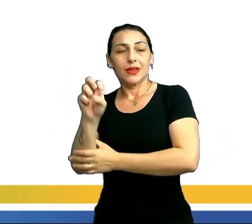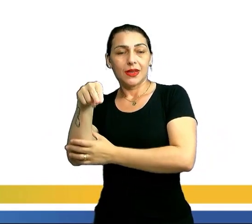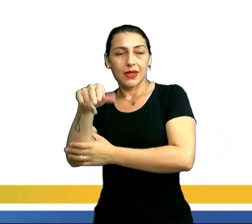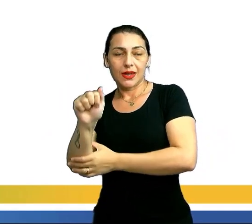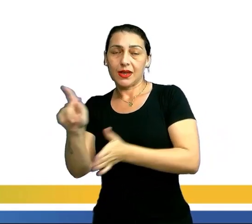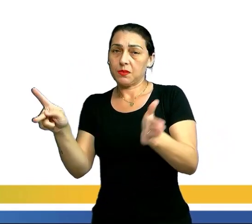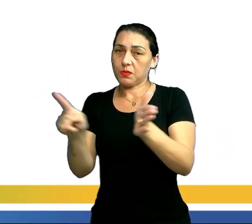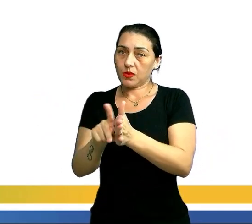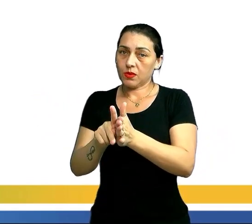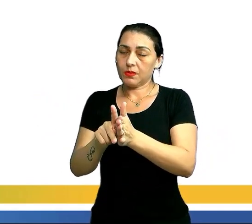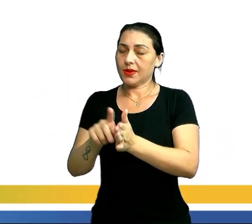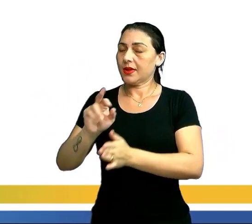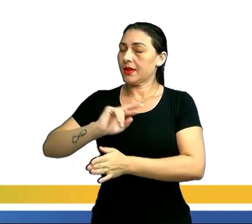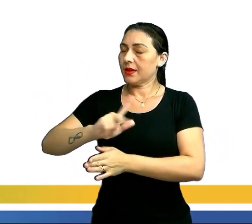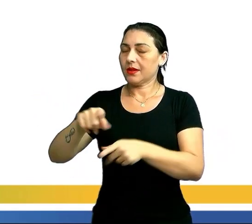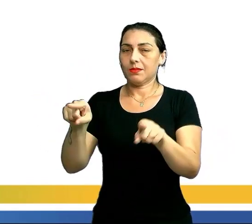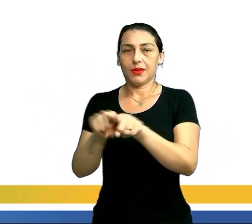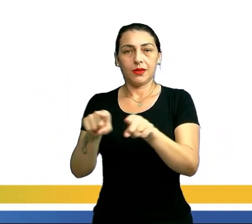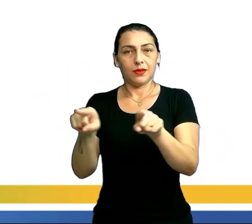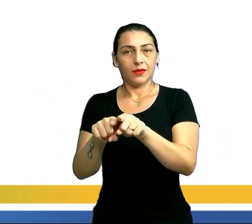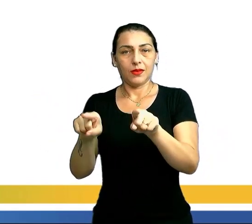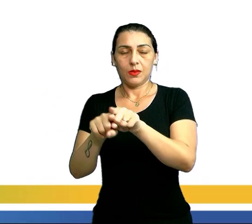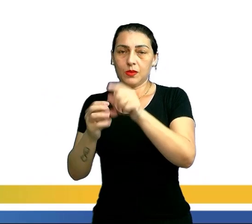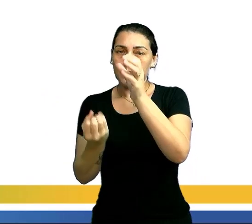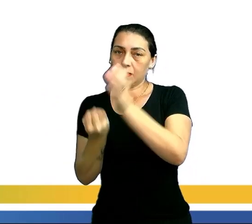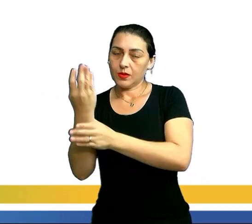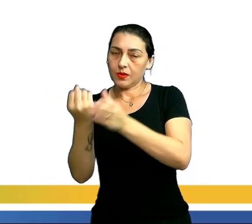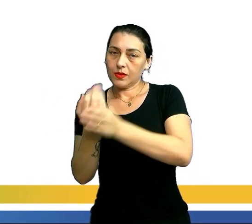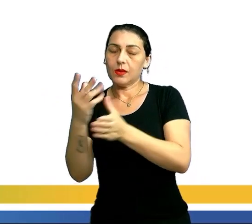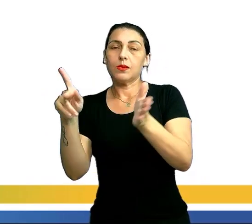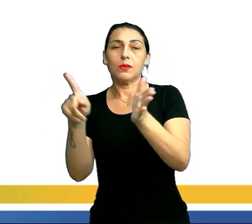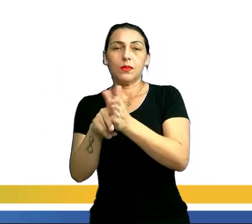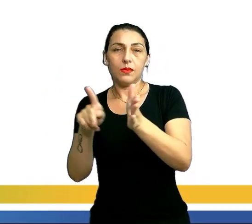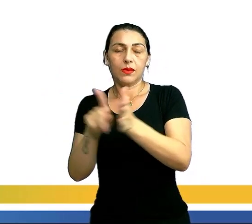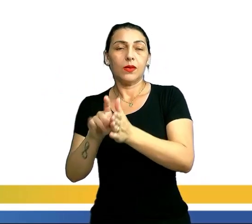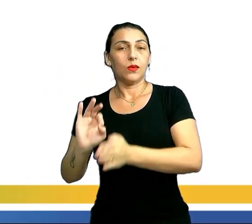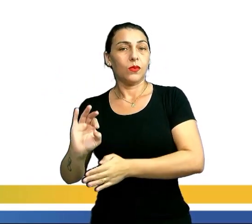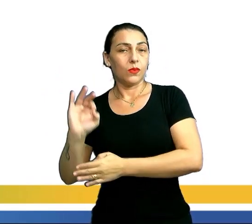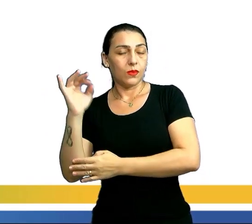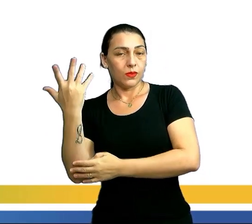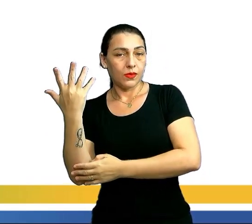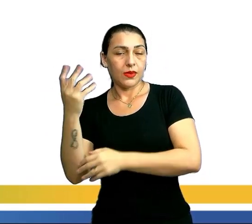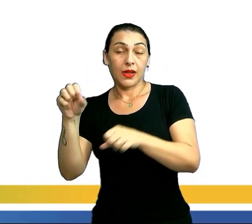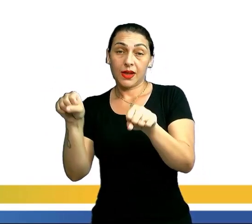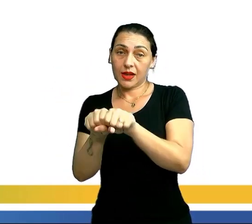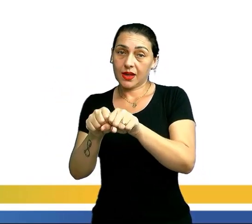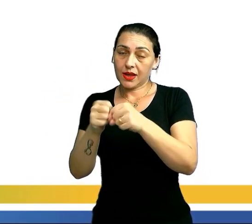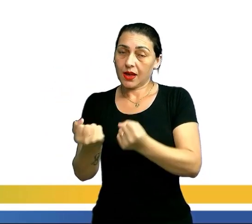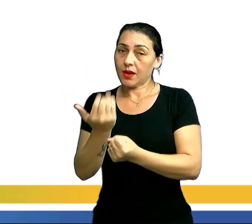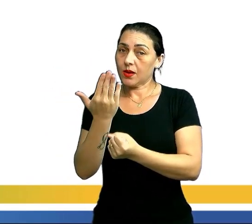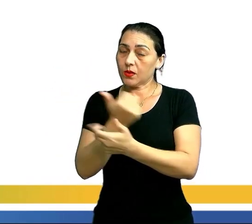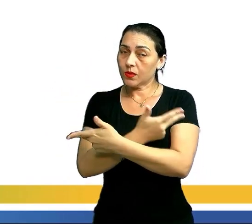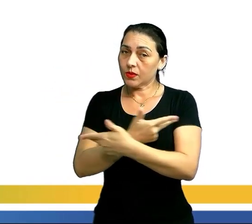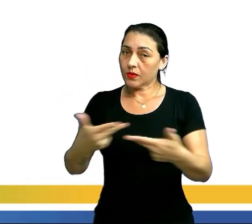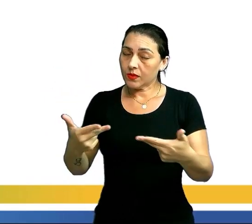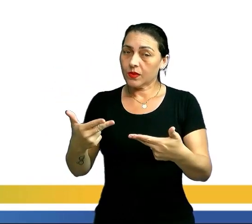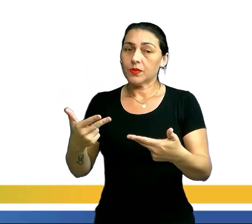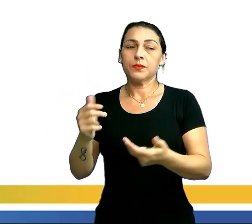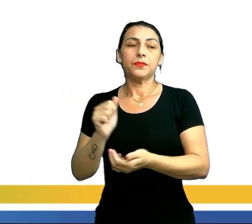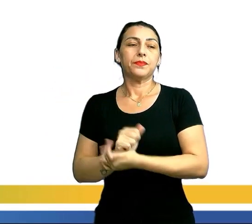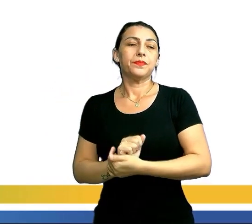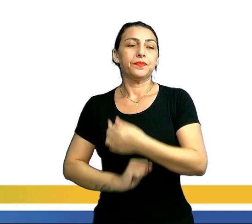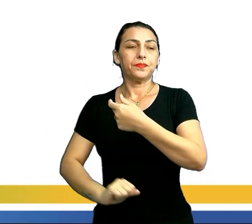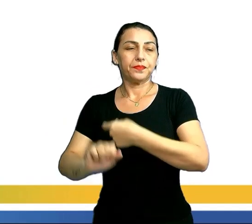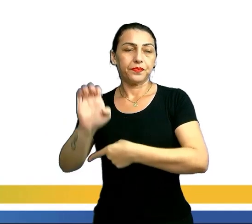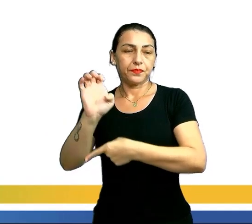toxinas específicas? Não, produção de proteínas para atuar na quebra citada no